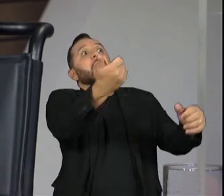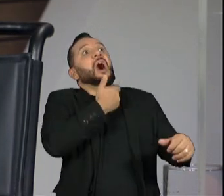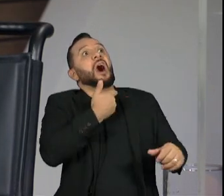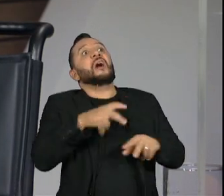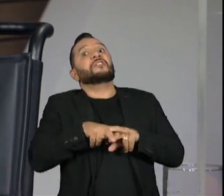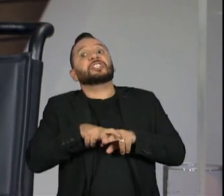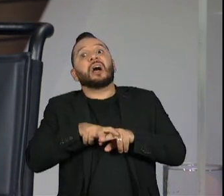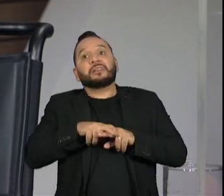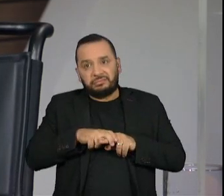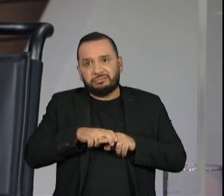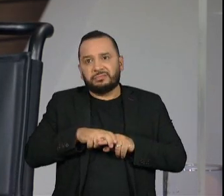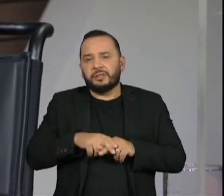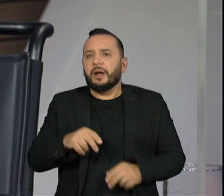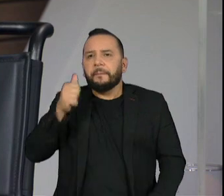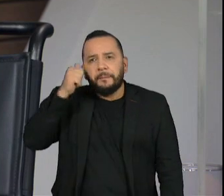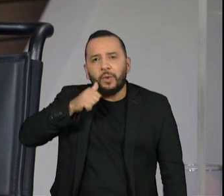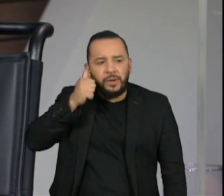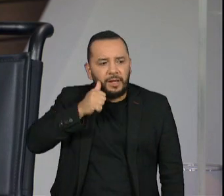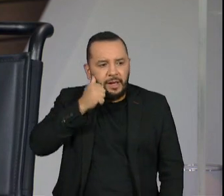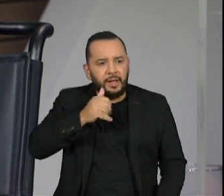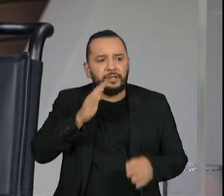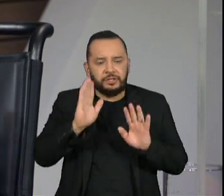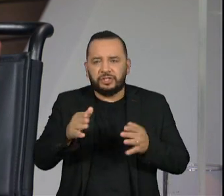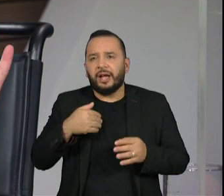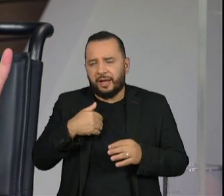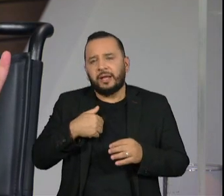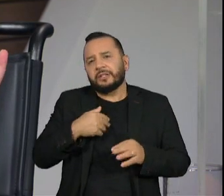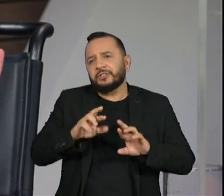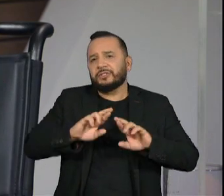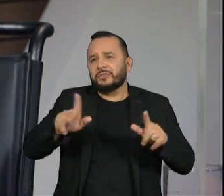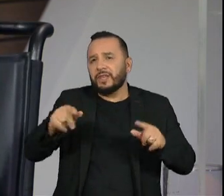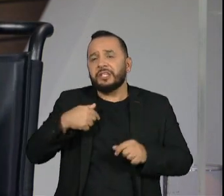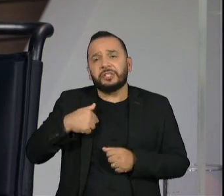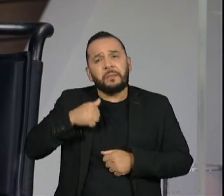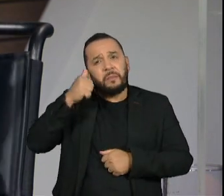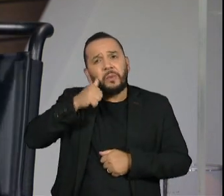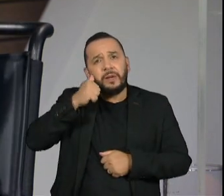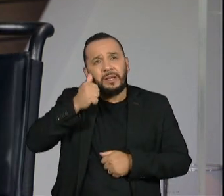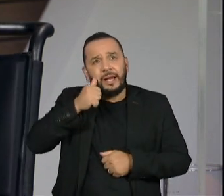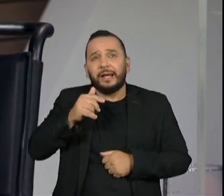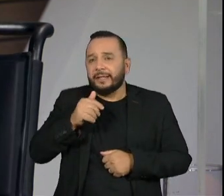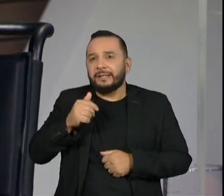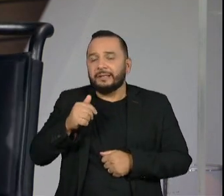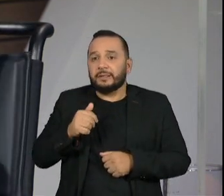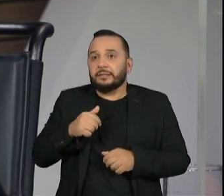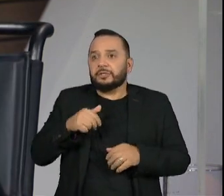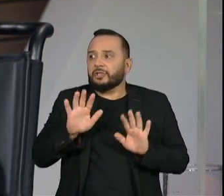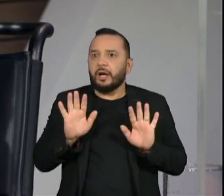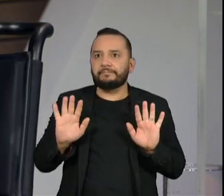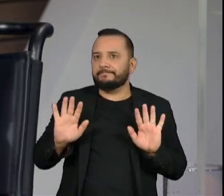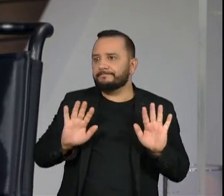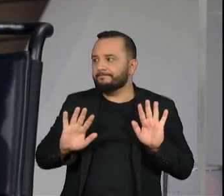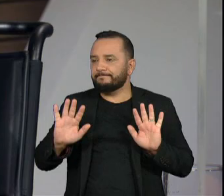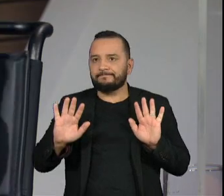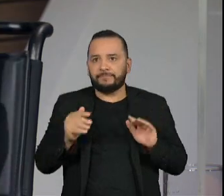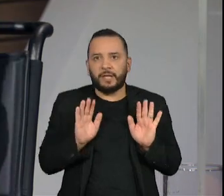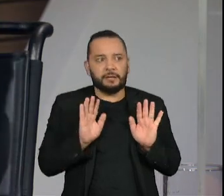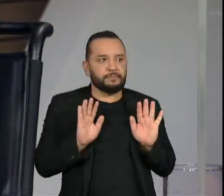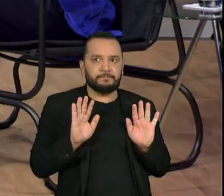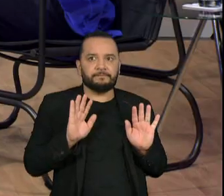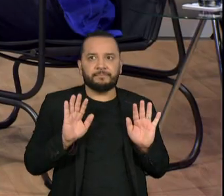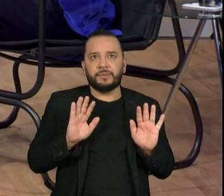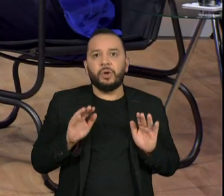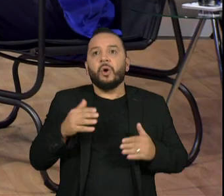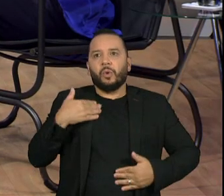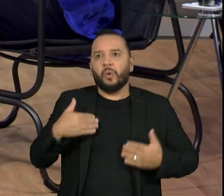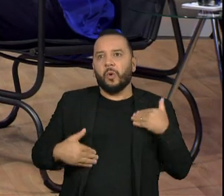Nós mulheres, quando a gente entra num transporte público, a primeira coisa que a gente faz é se proteger, ficar contra a parede, para o corpo